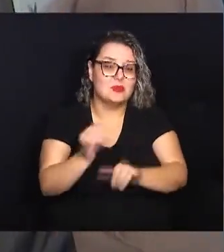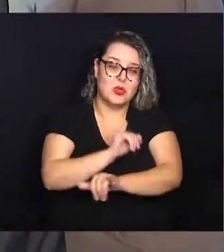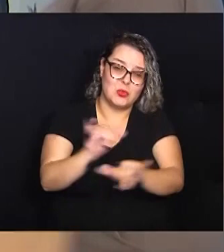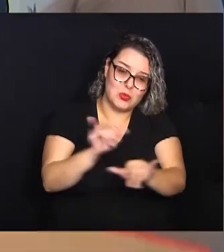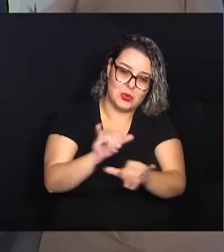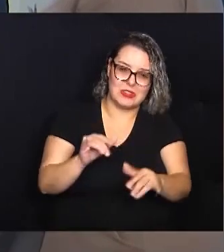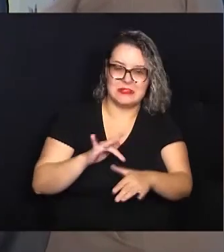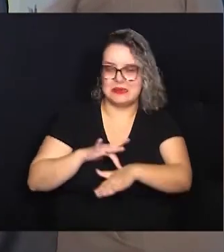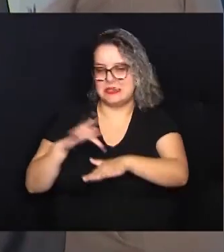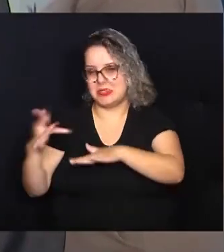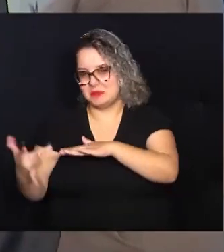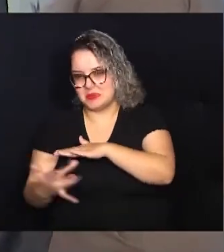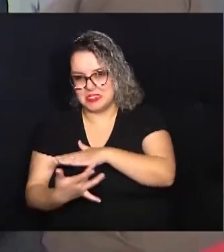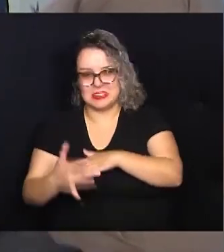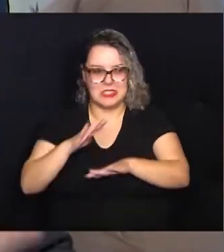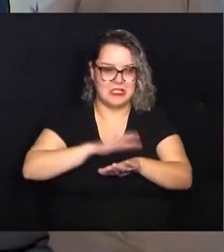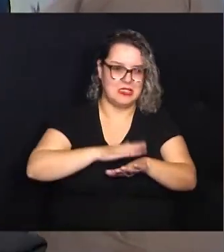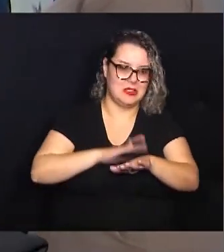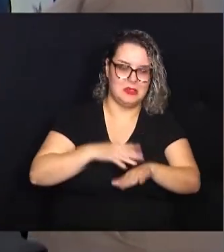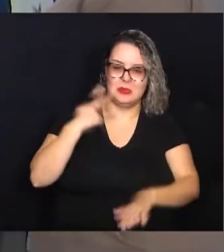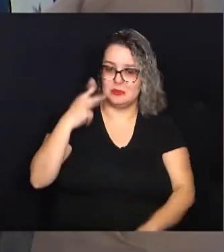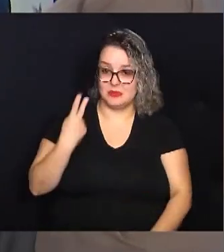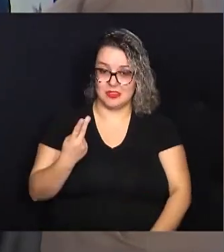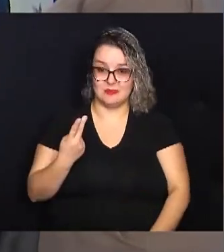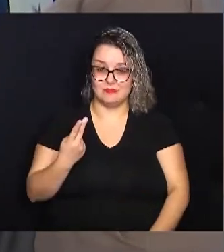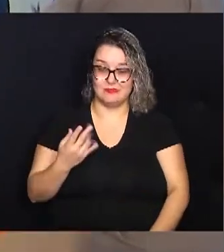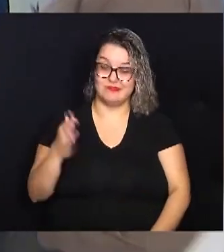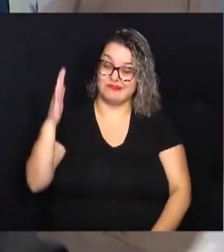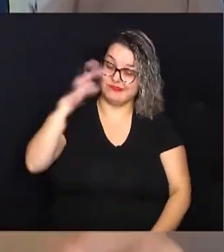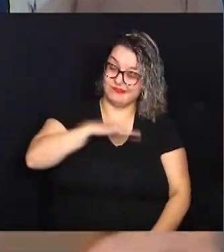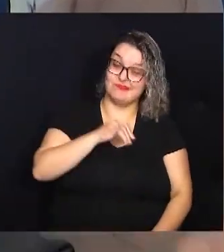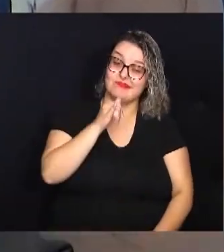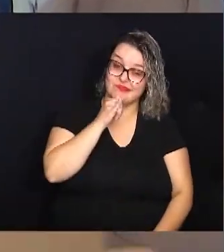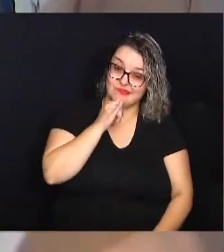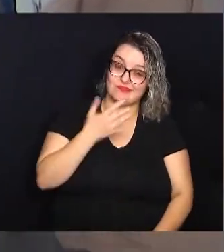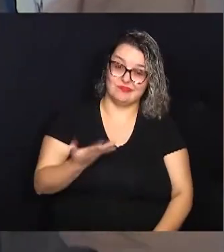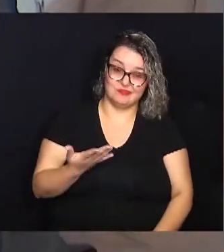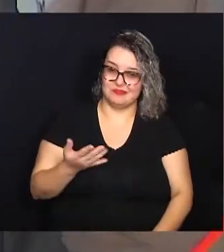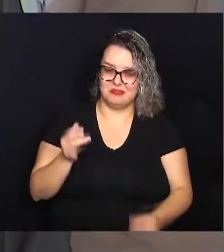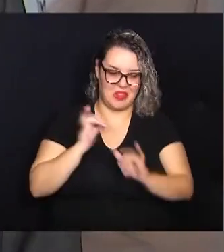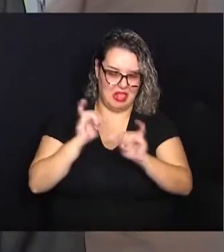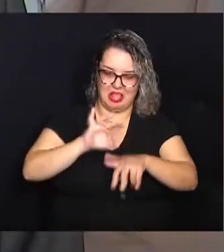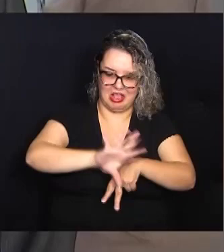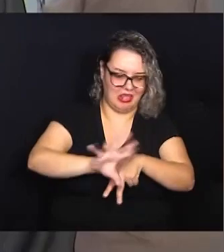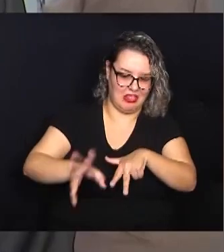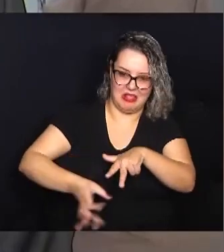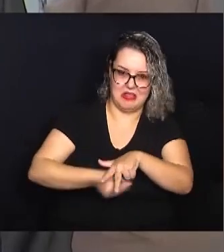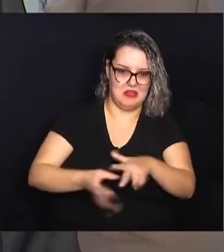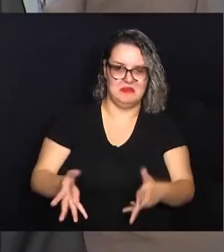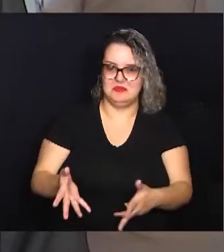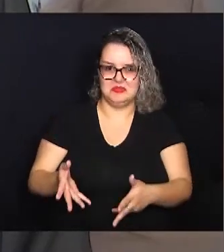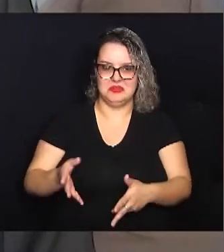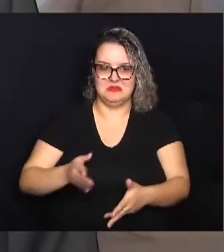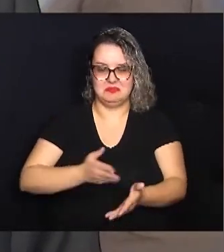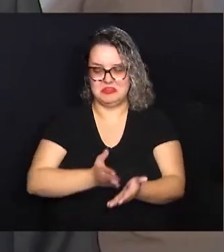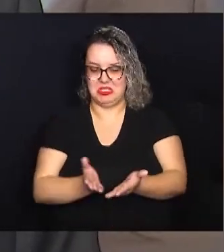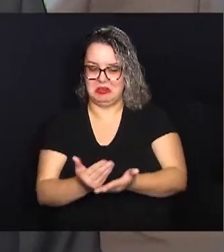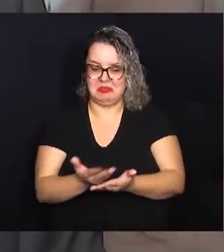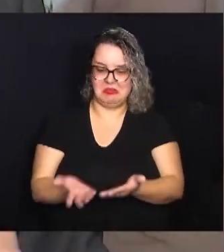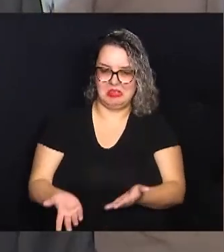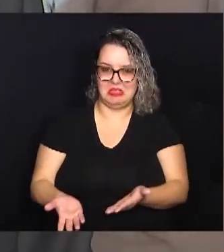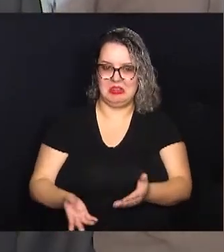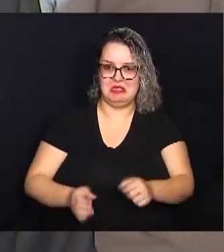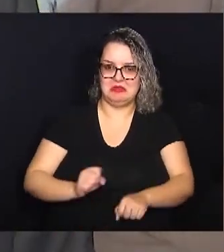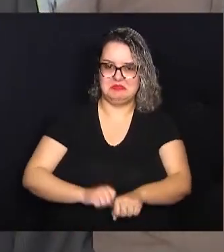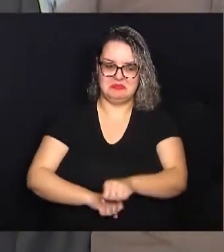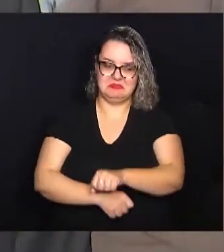da mídia, da atuação política, são os maus exemplos, né? Escândalos, corrupção, desvios. E